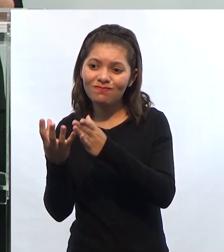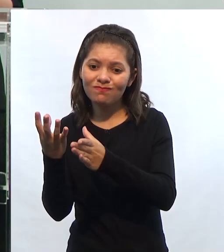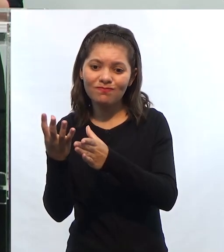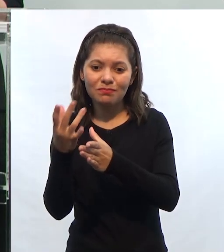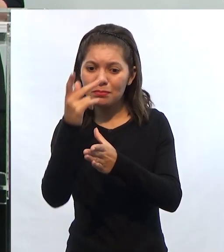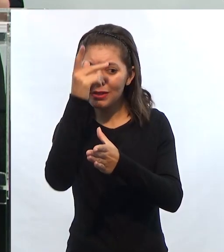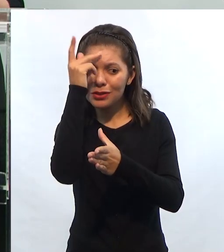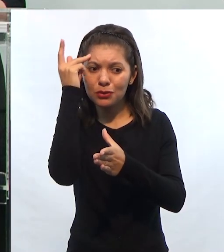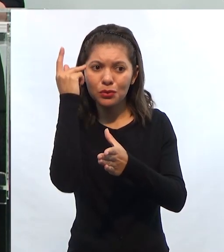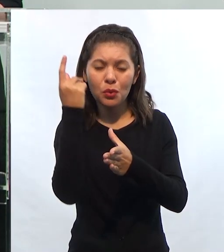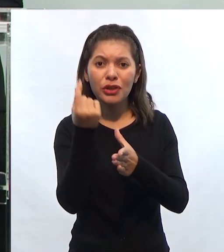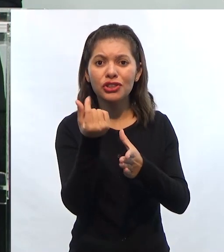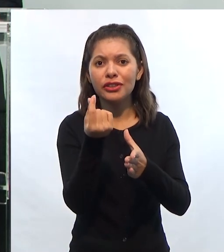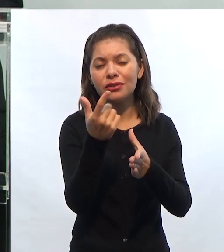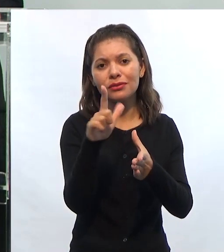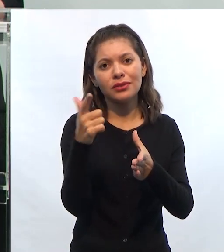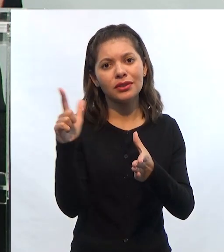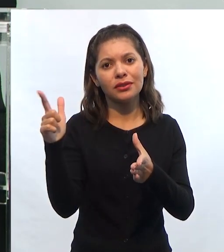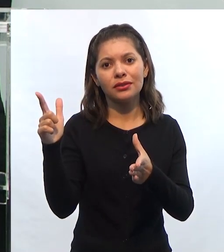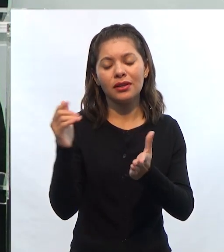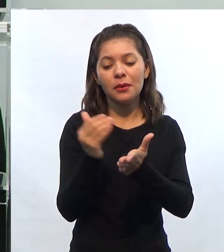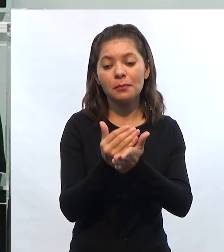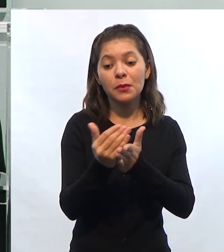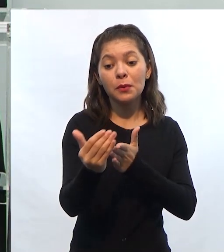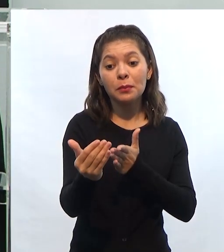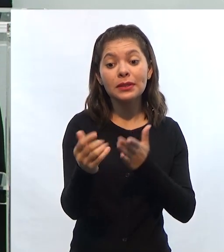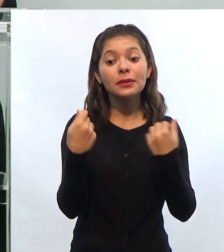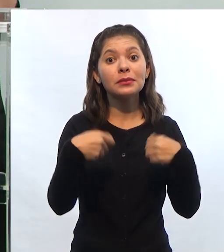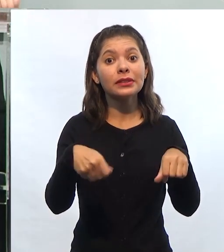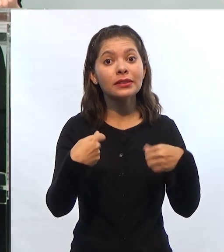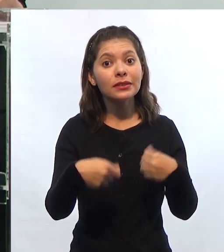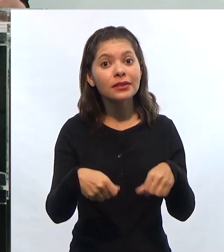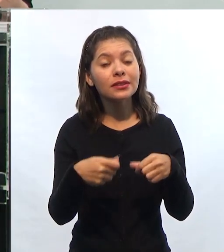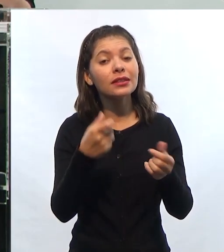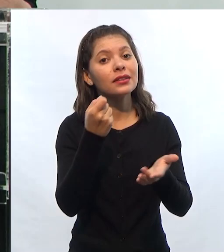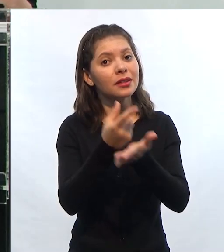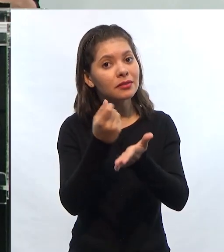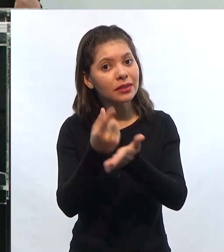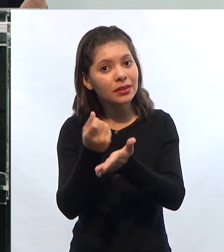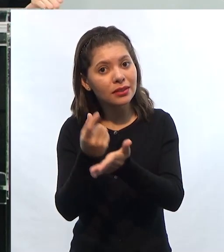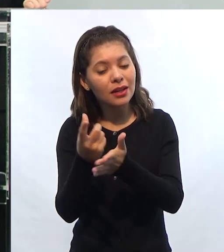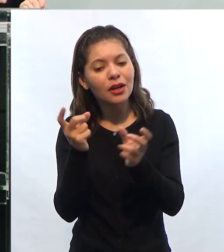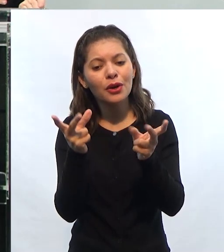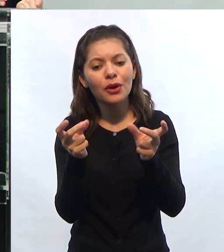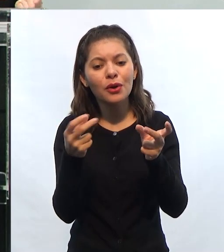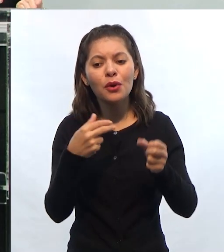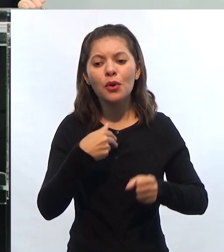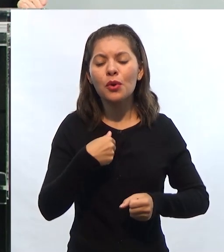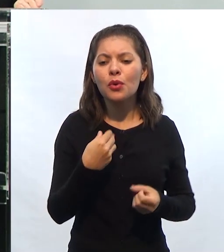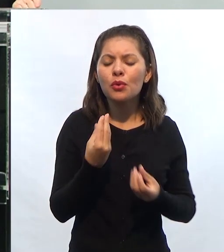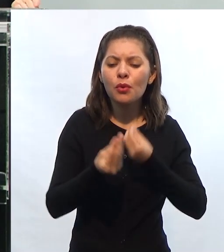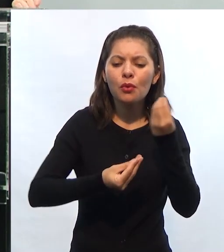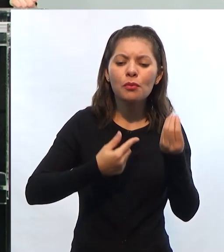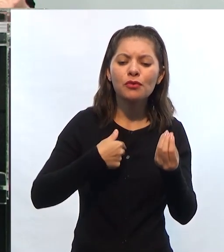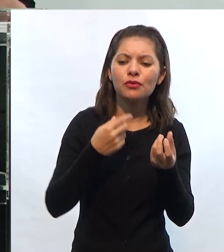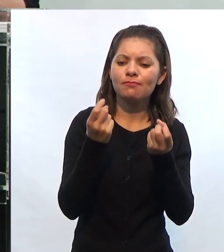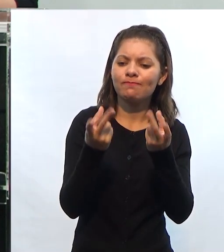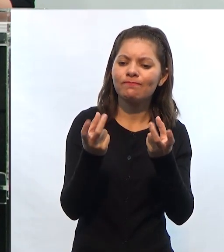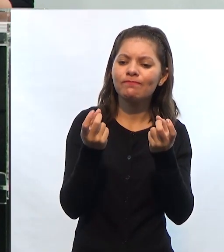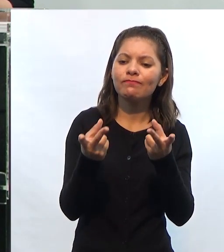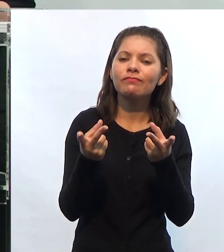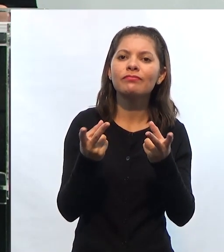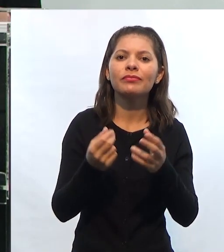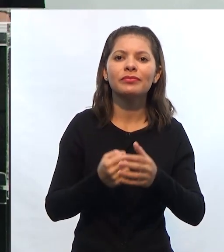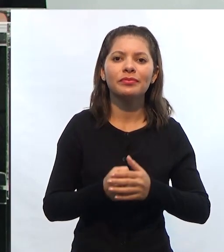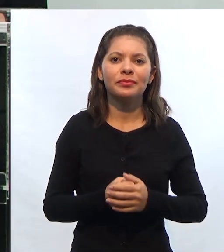comprar, você precisa pensar mais, não só na produção, mas na venda, né? Como é que eu vou vender esse produto, né?